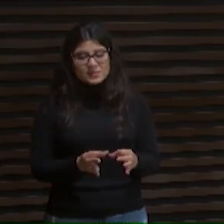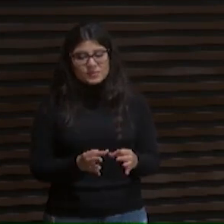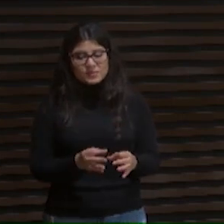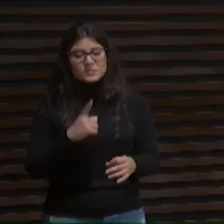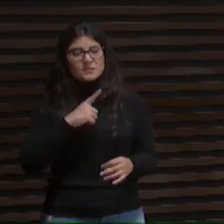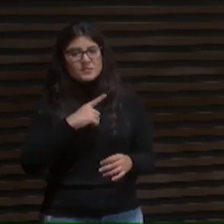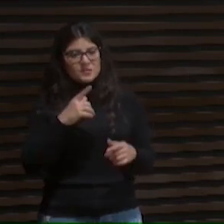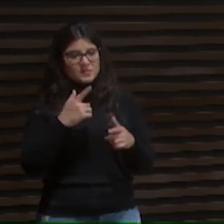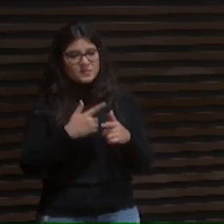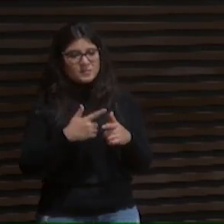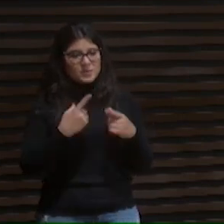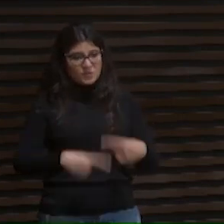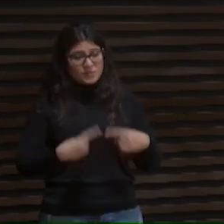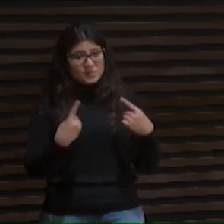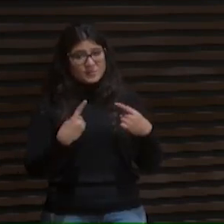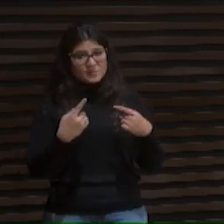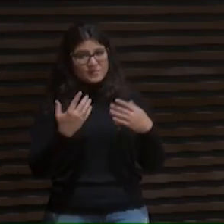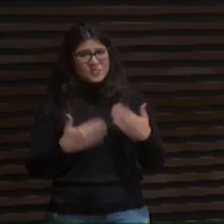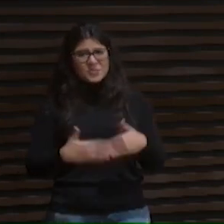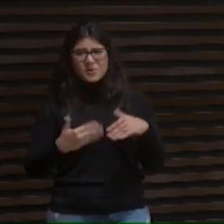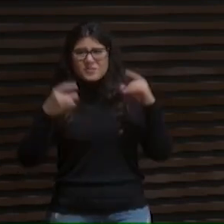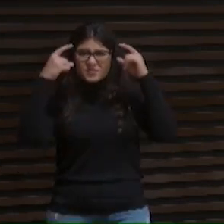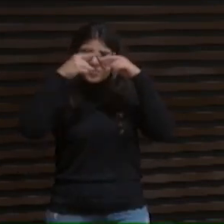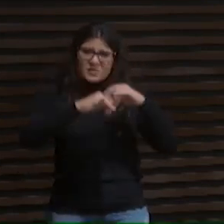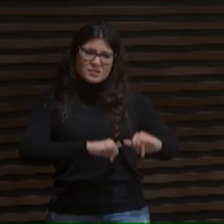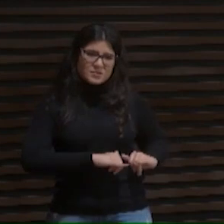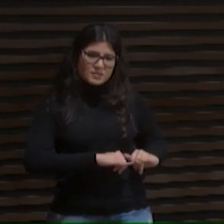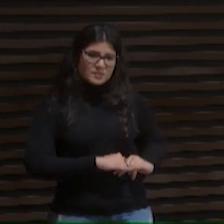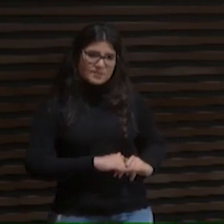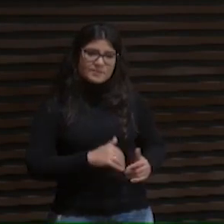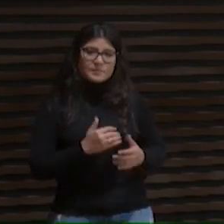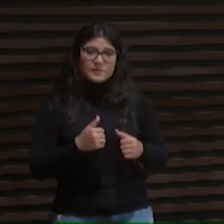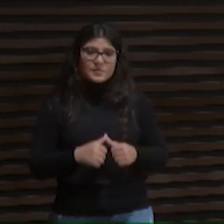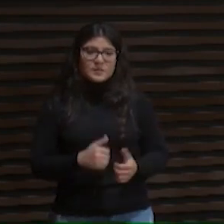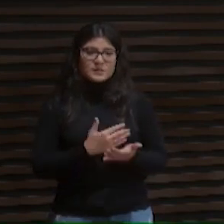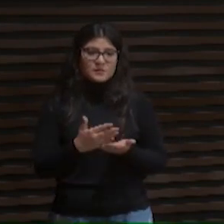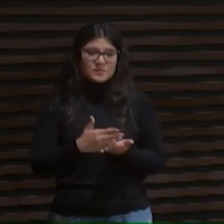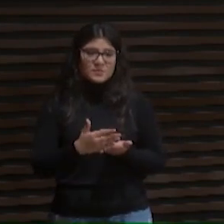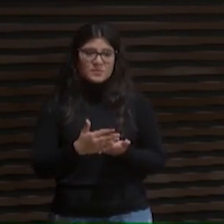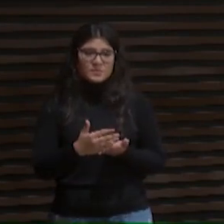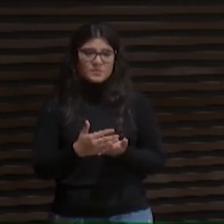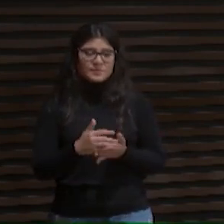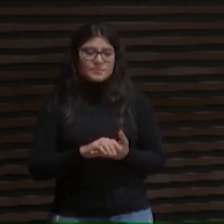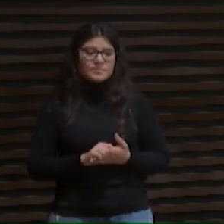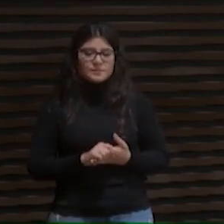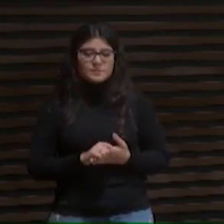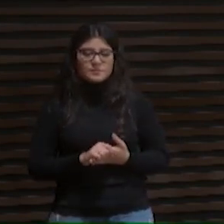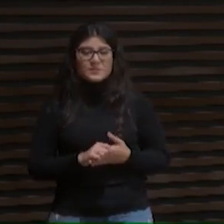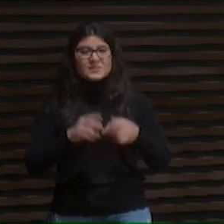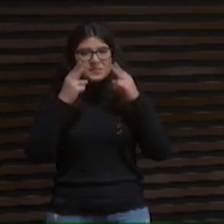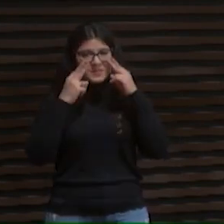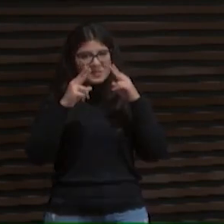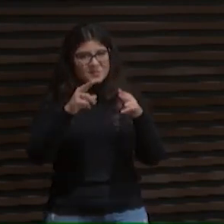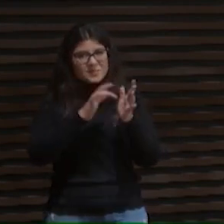desafios, adversidades e perseguições nessa travessia em uma vida para Deus, em testemunho